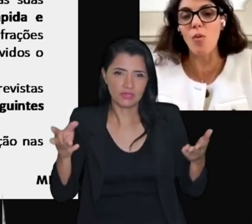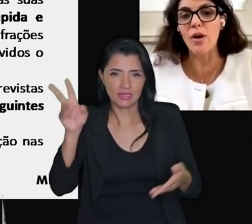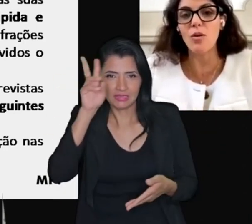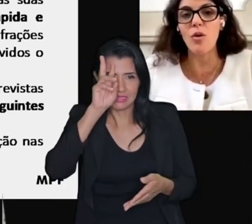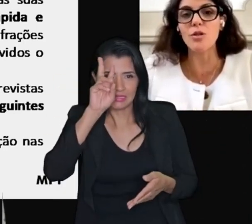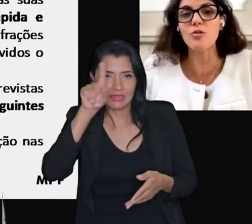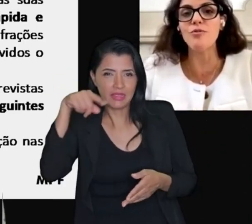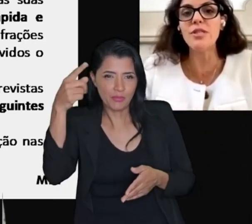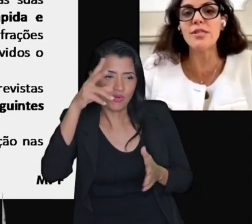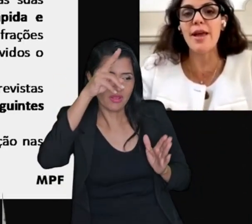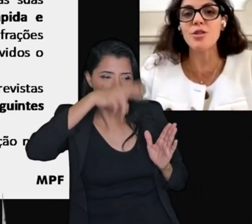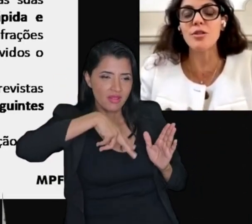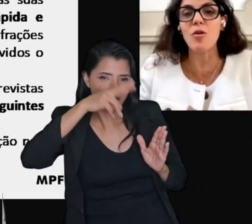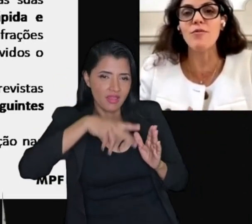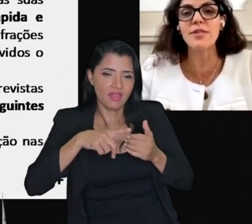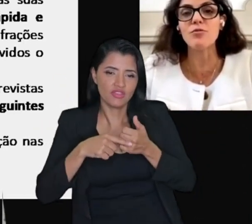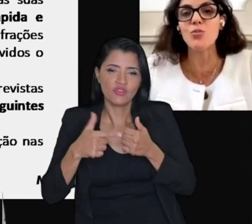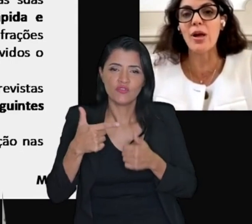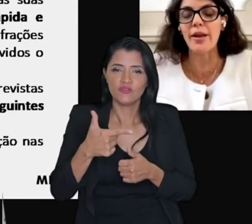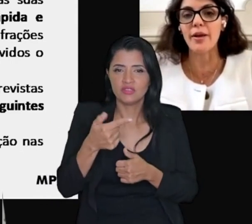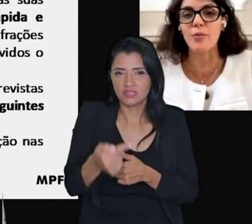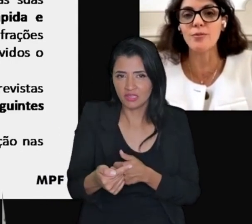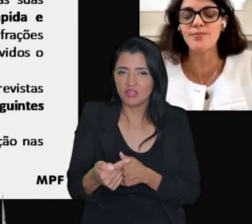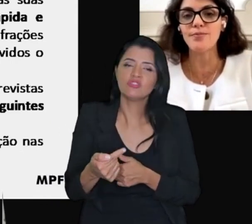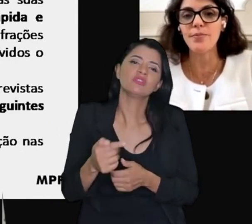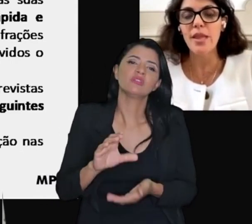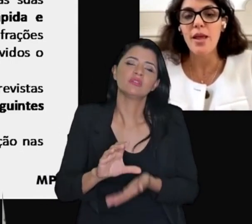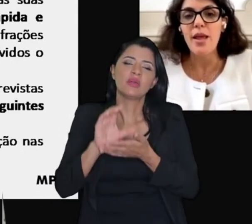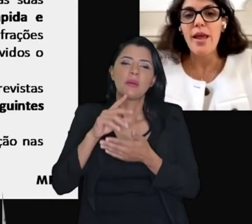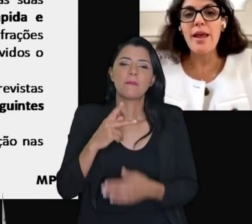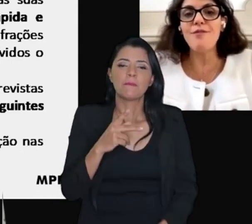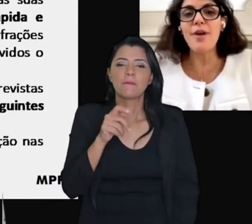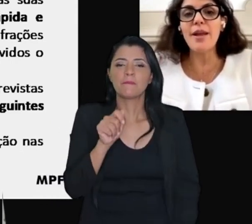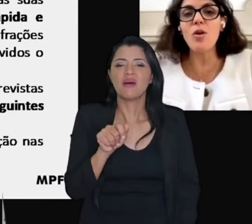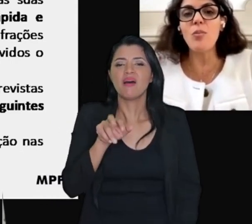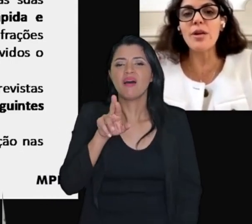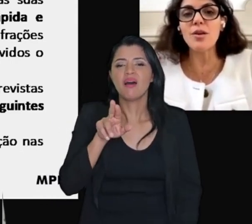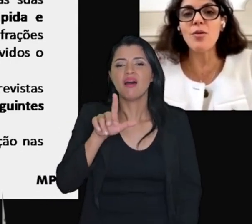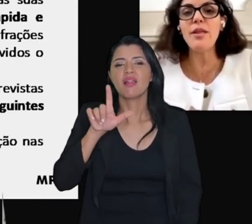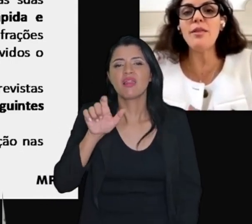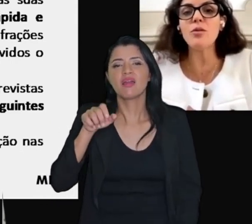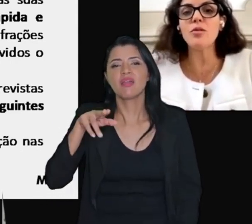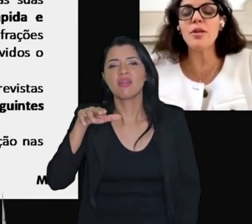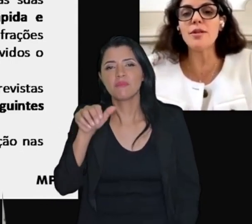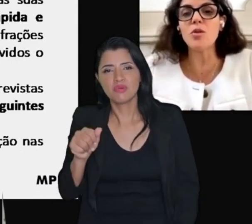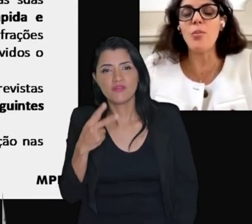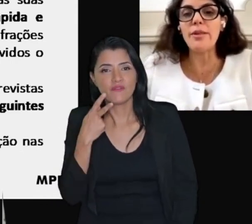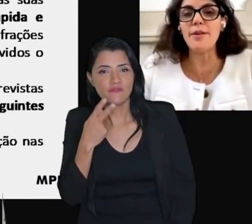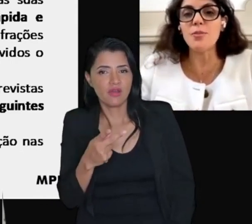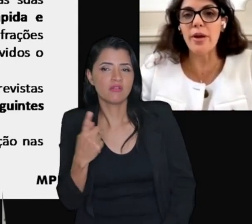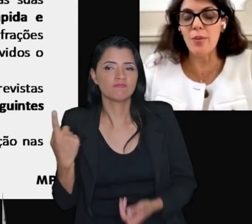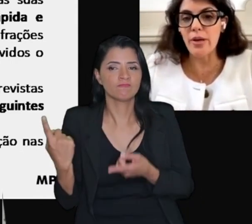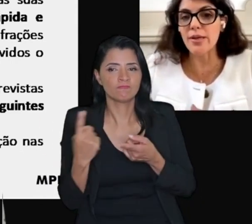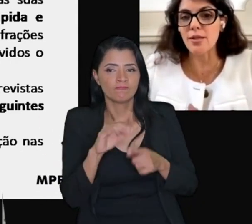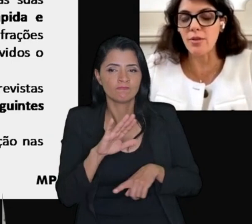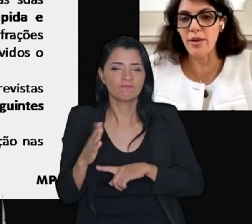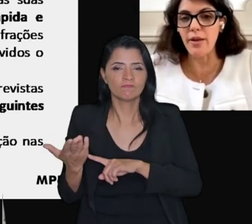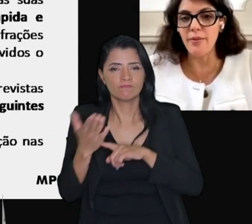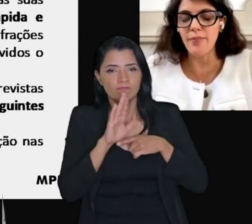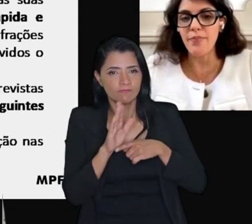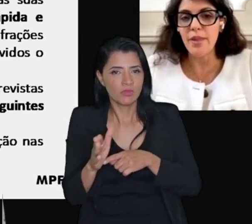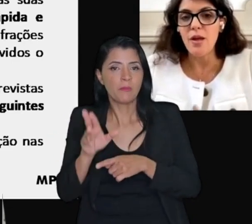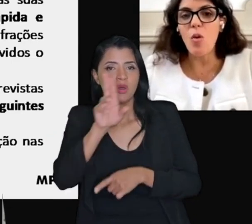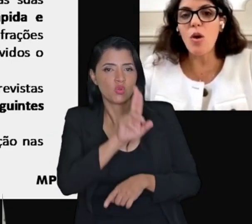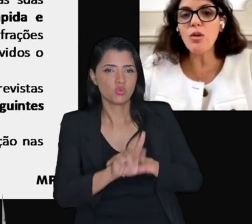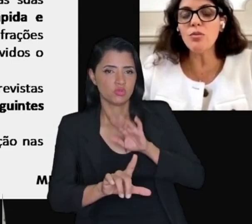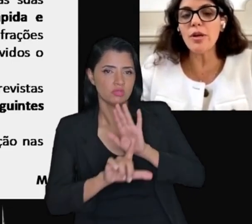com calma o artigo 27 da Convenção de Palermo. Ele fala em cooperação entre autoridades competentes para a aplicação da